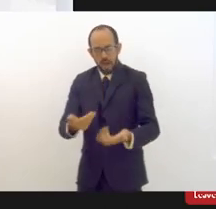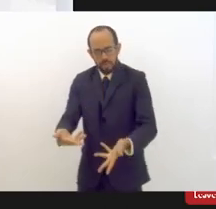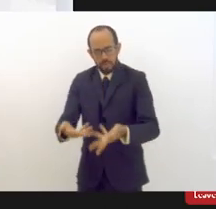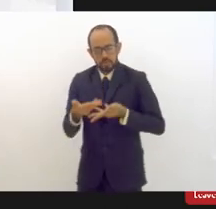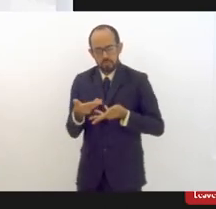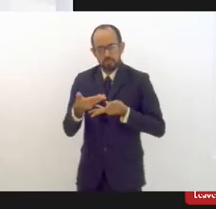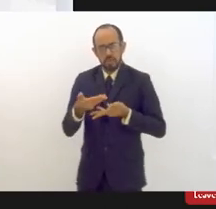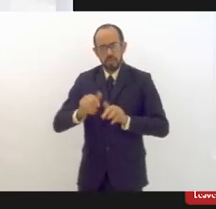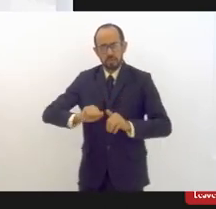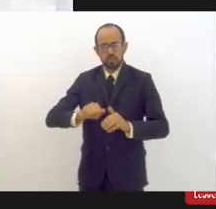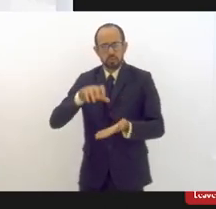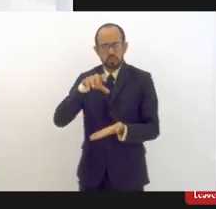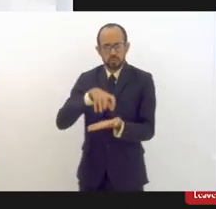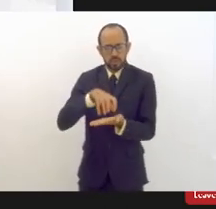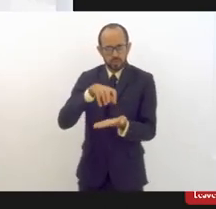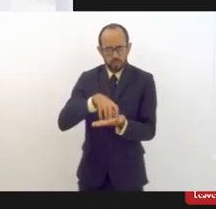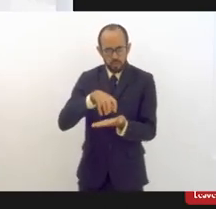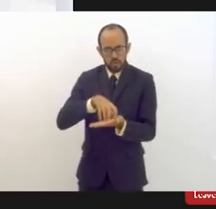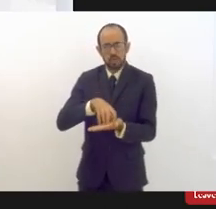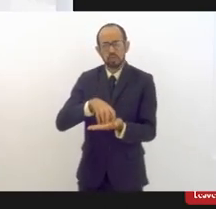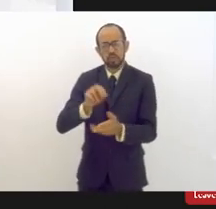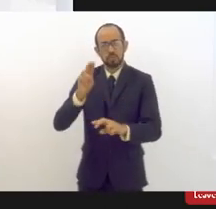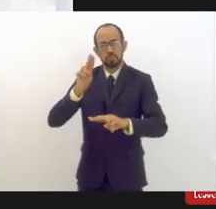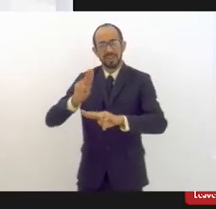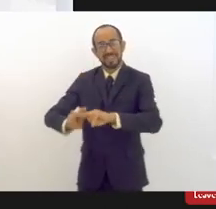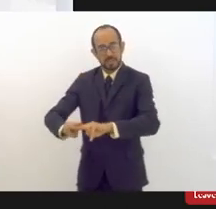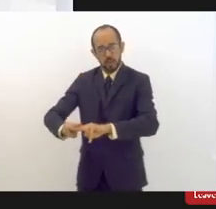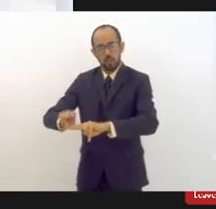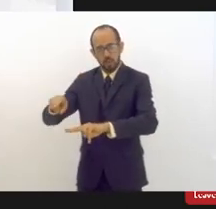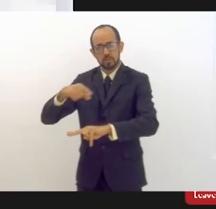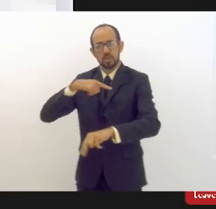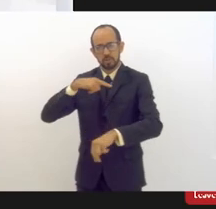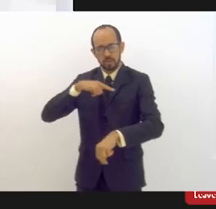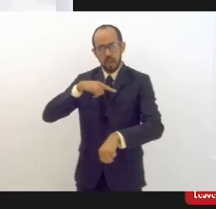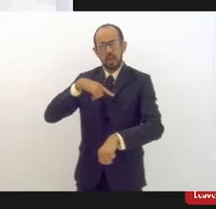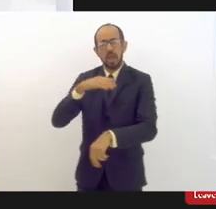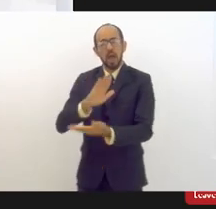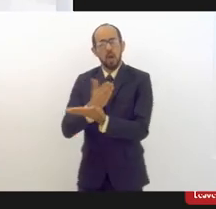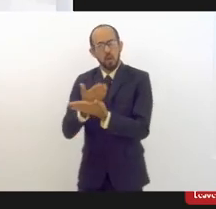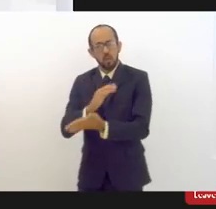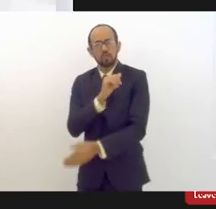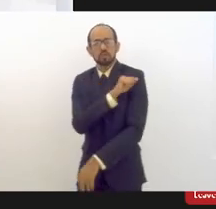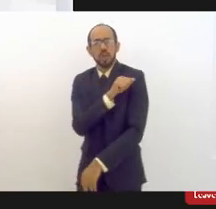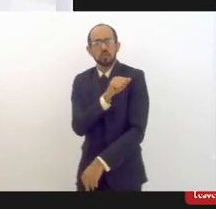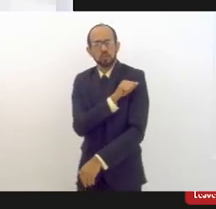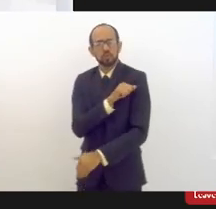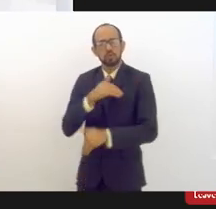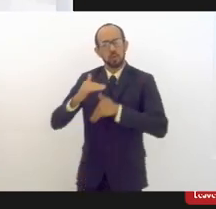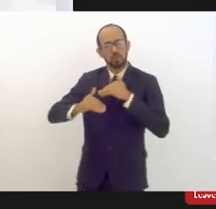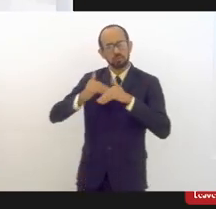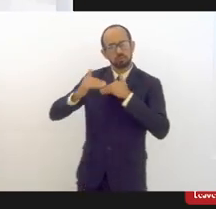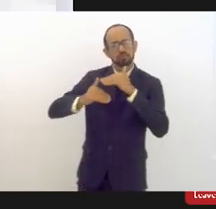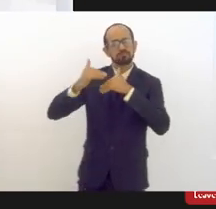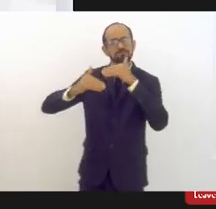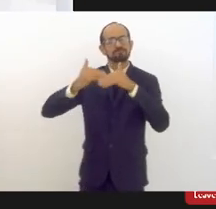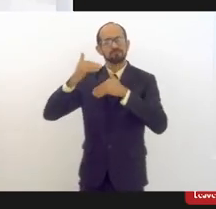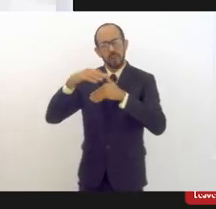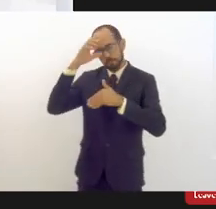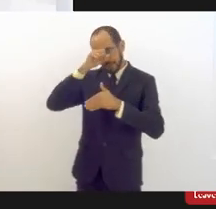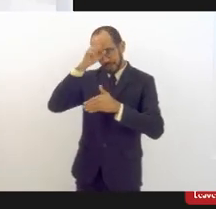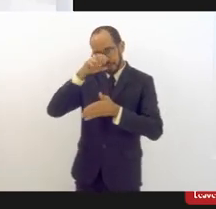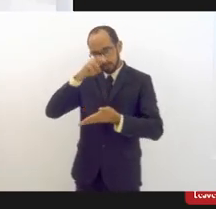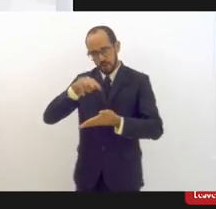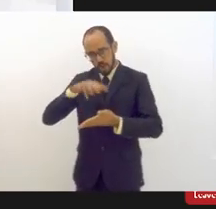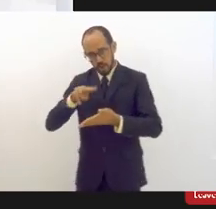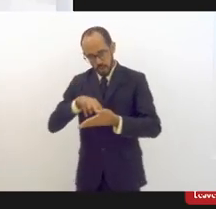unidades socioeducativas e prisionais, nós temos alunos em processo de alfabetização. Então, nós trouxemos esse destaque aqui